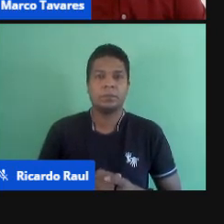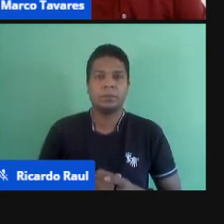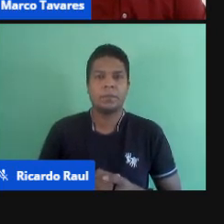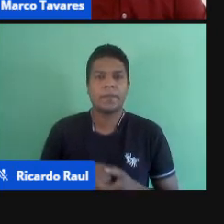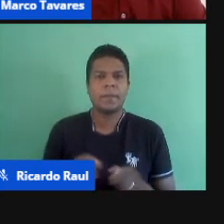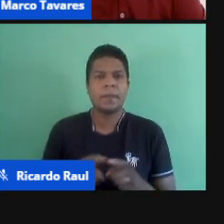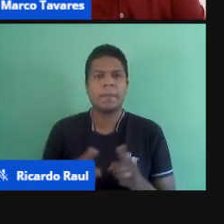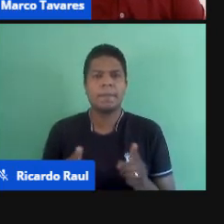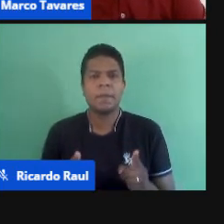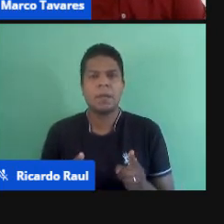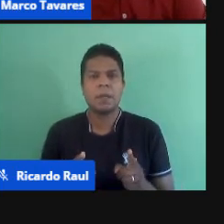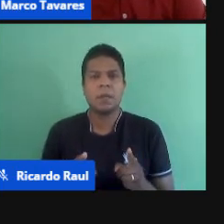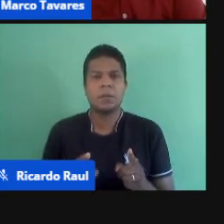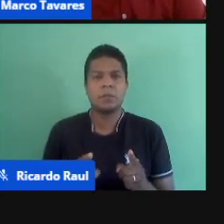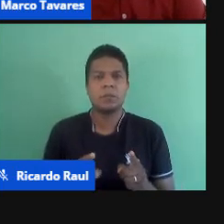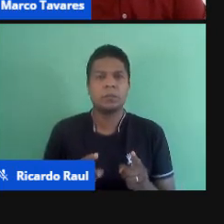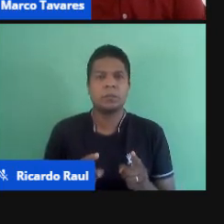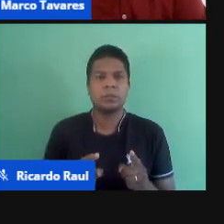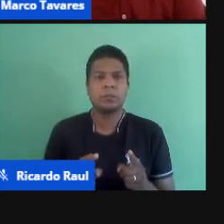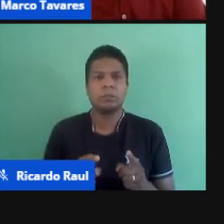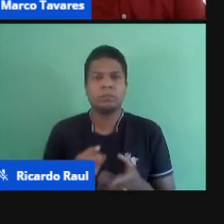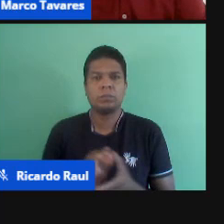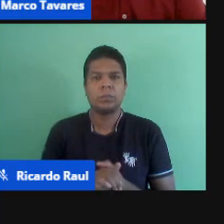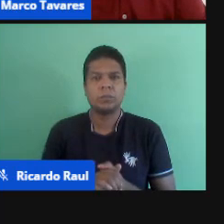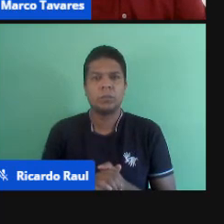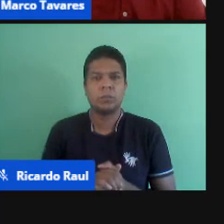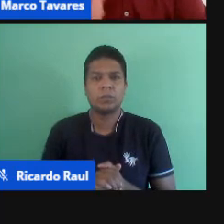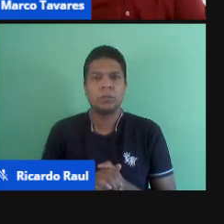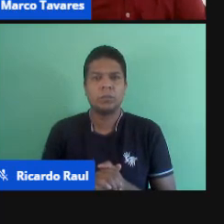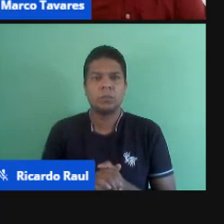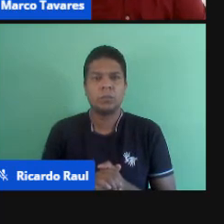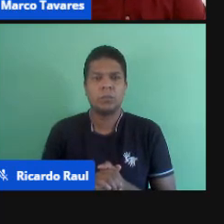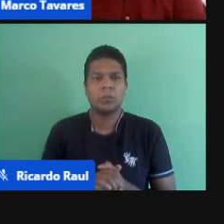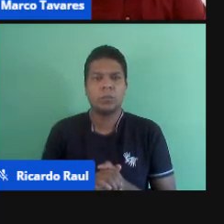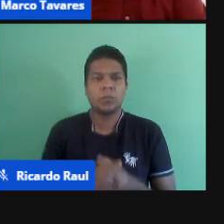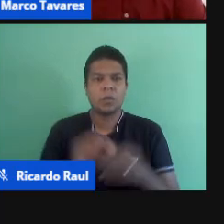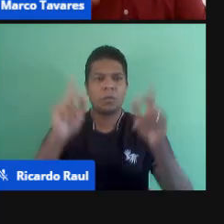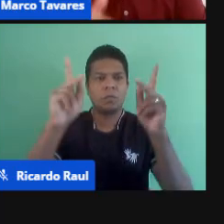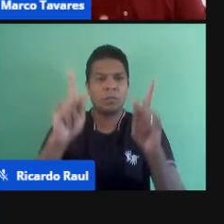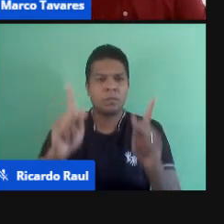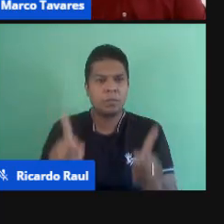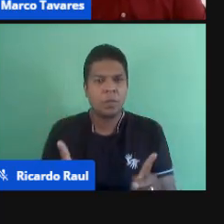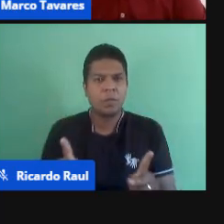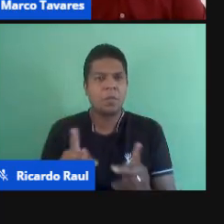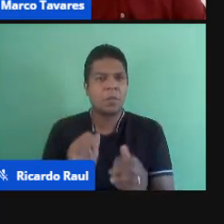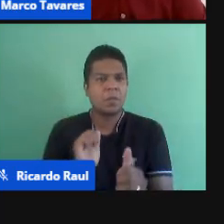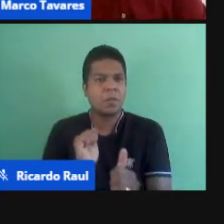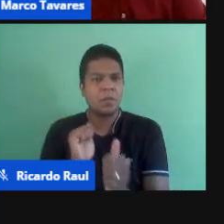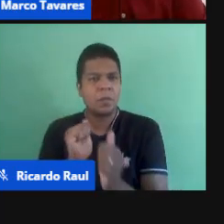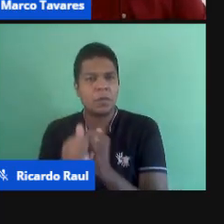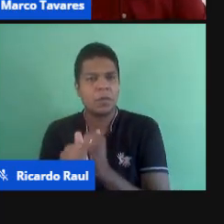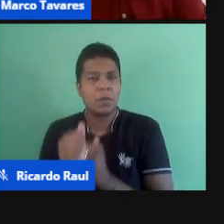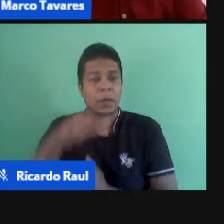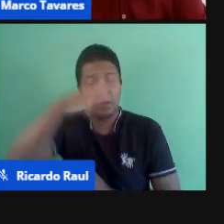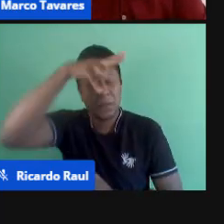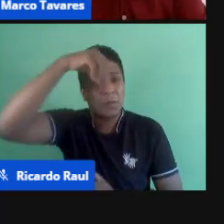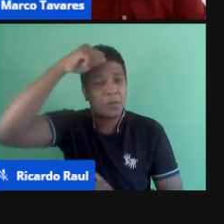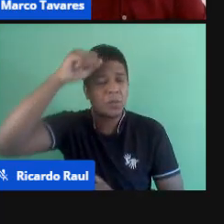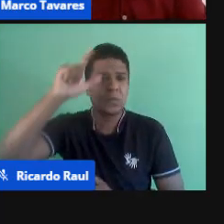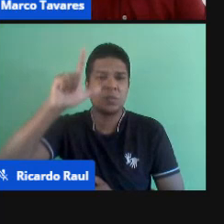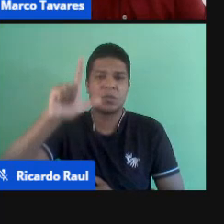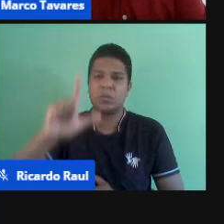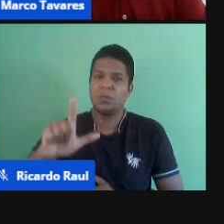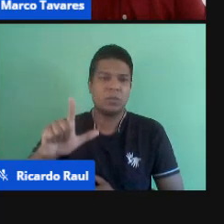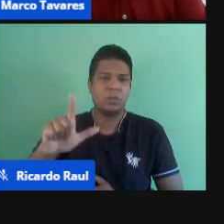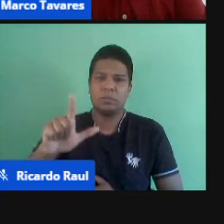Mas o universo que a gente atinge é um universo que talvez o esporte em Mato Grosso do Sul não atinja.